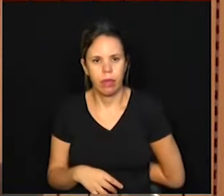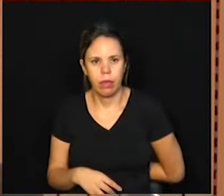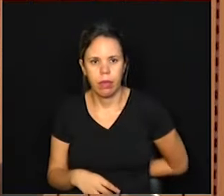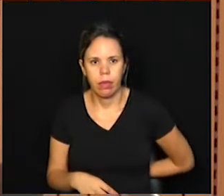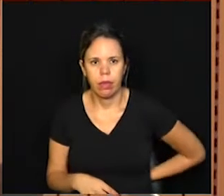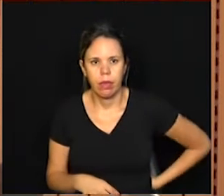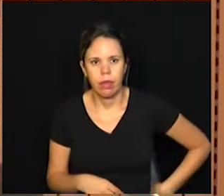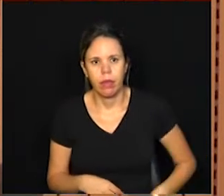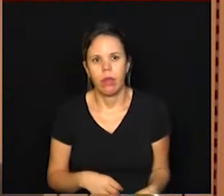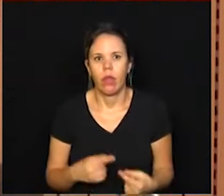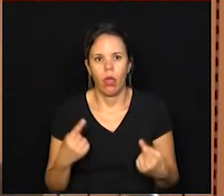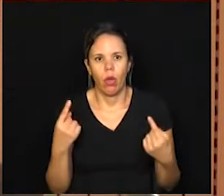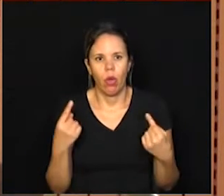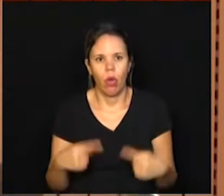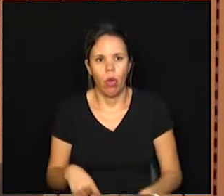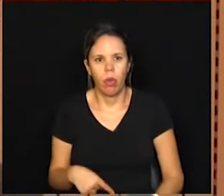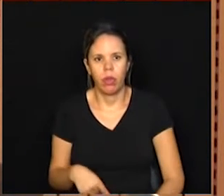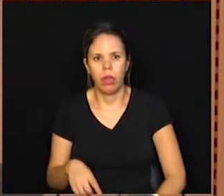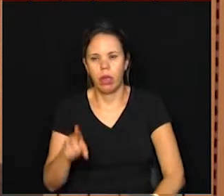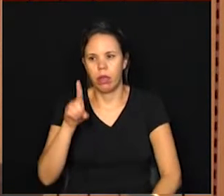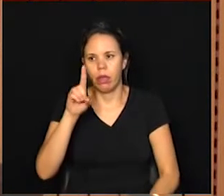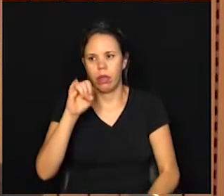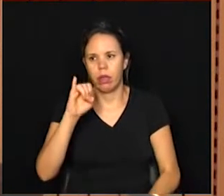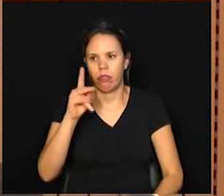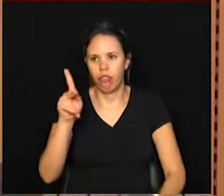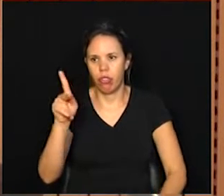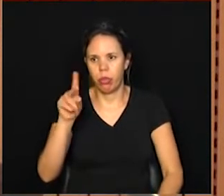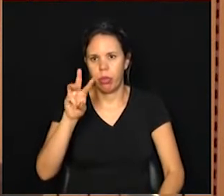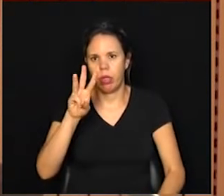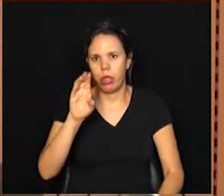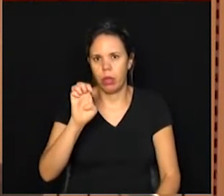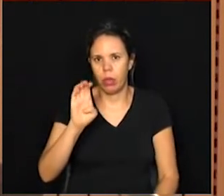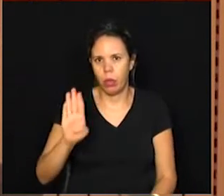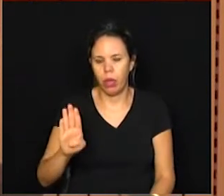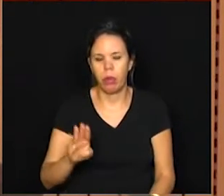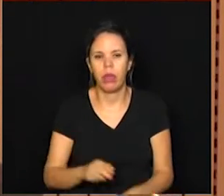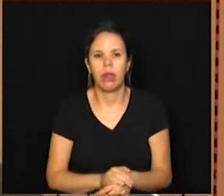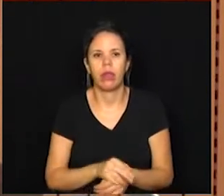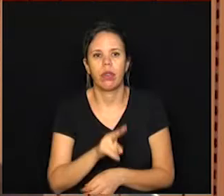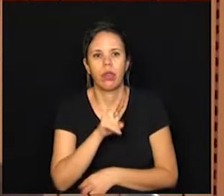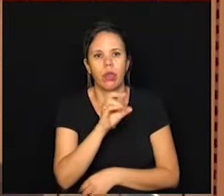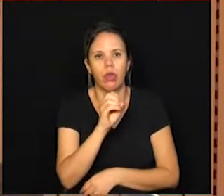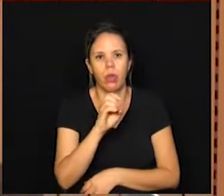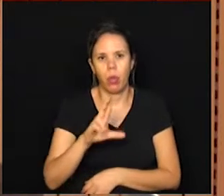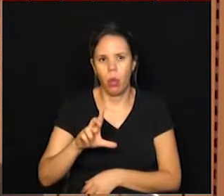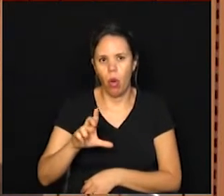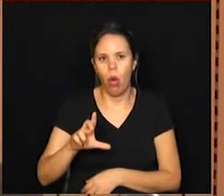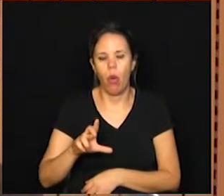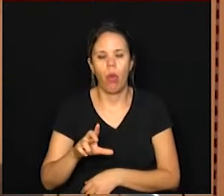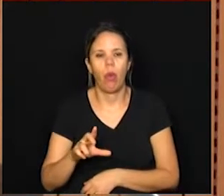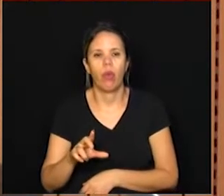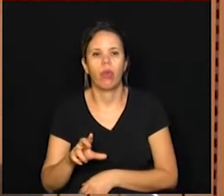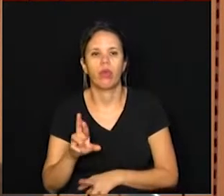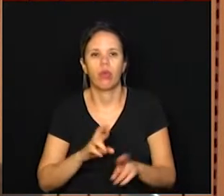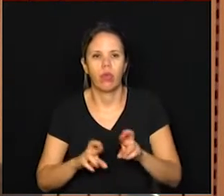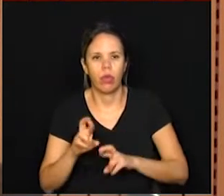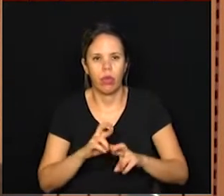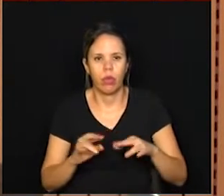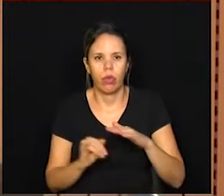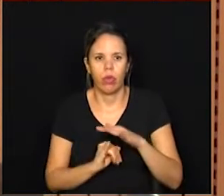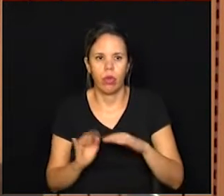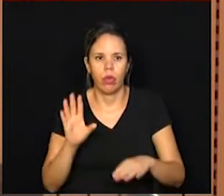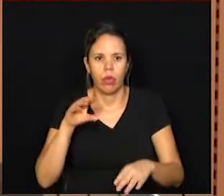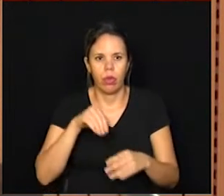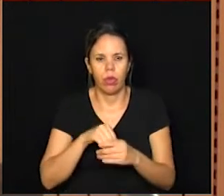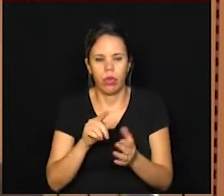a Deep Web, que são a UOL Confere, que é uma instituição formada lá dentro da